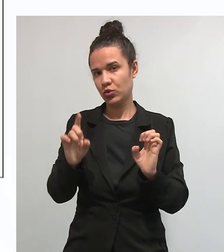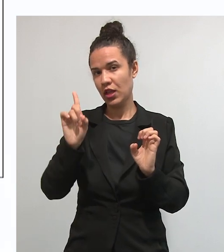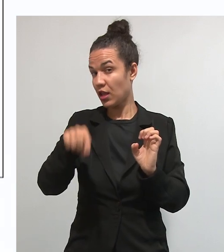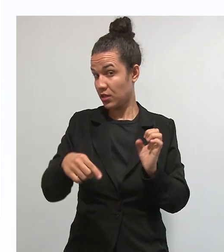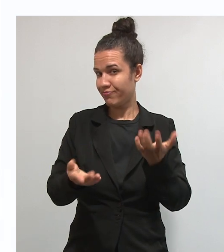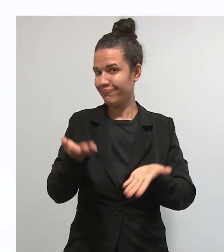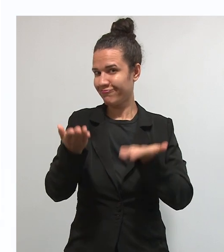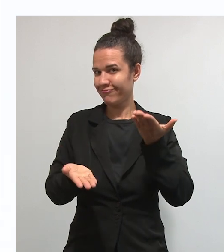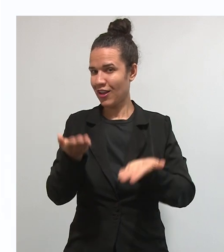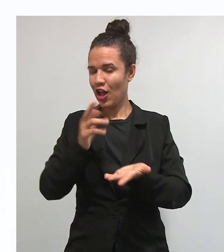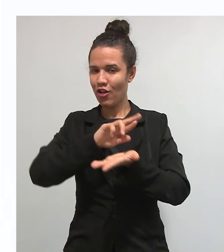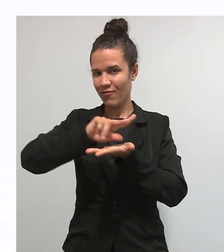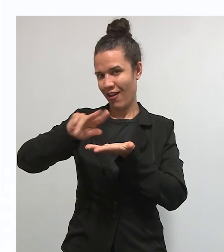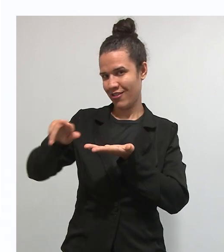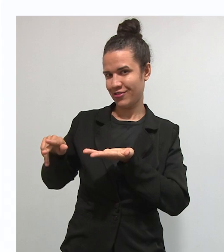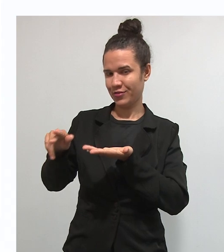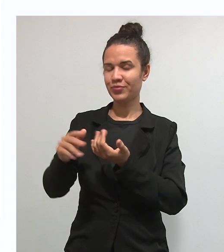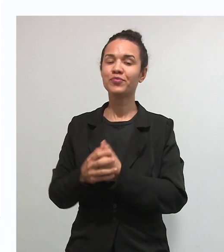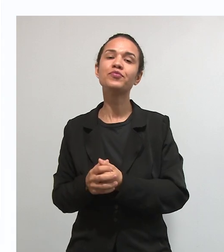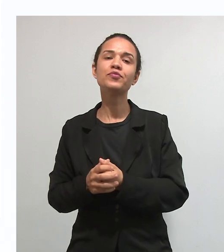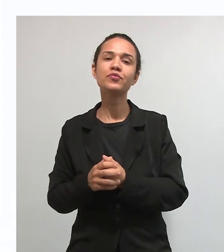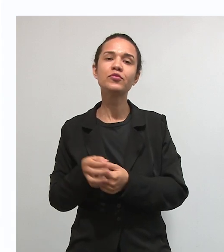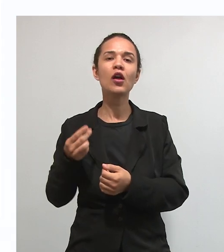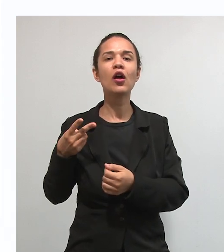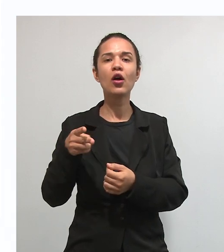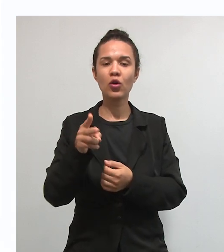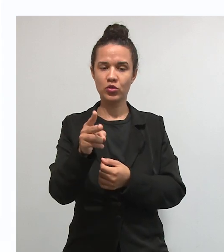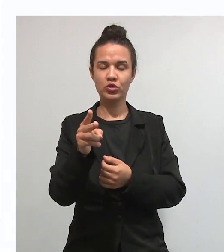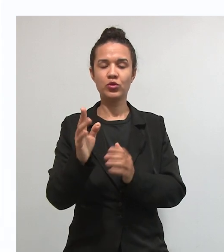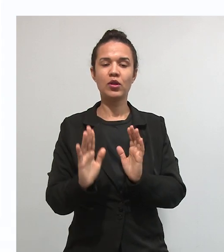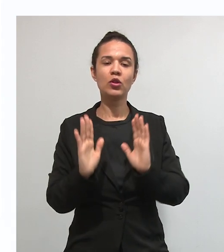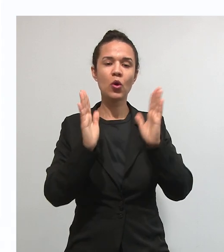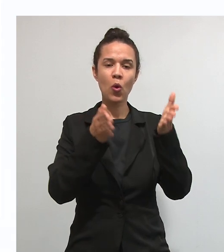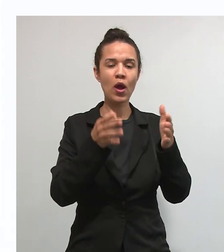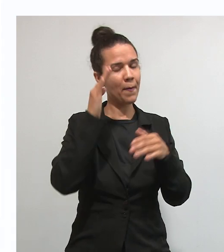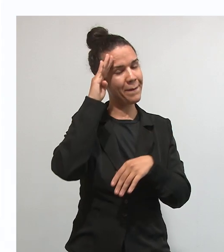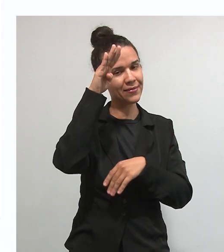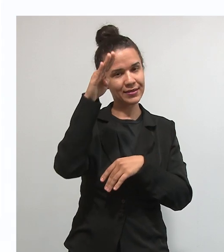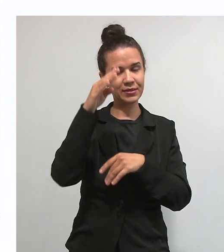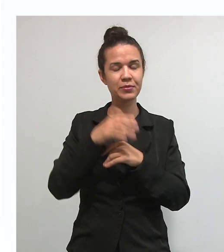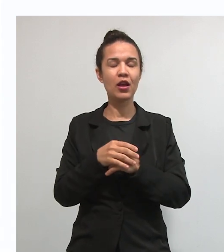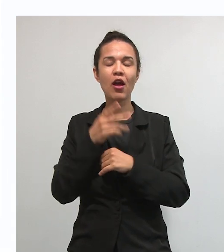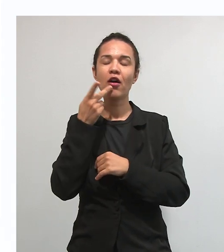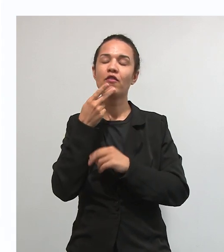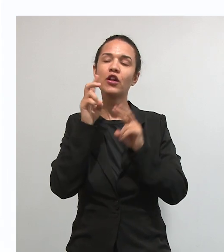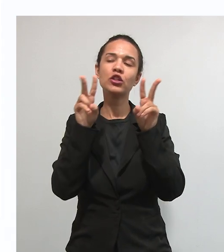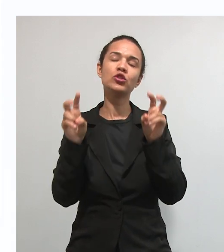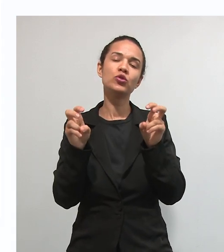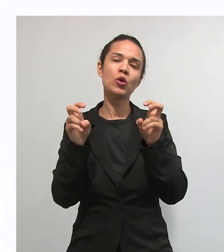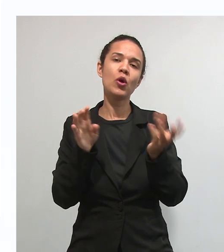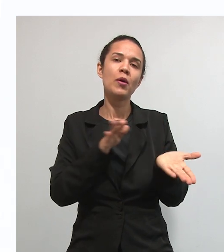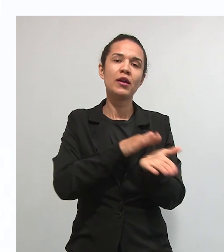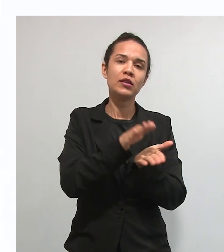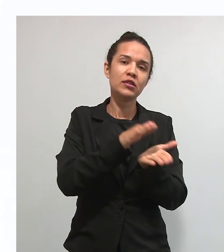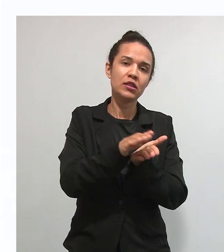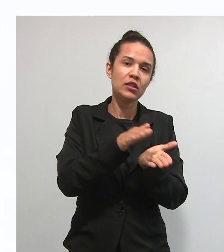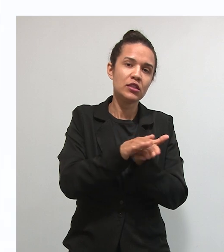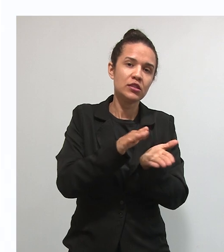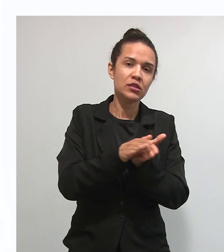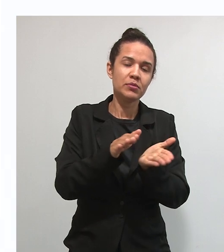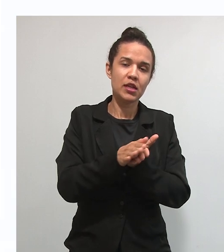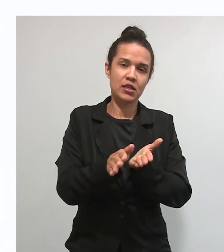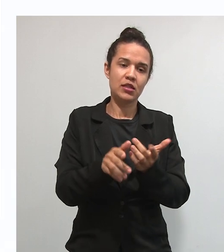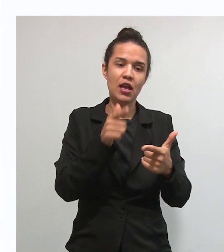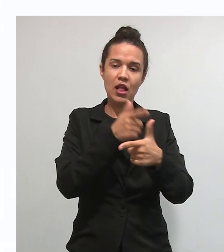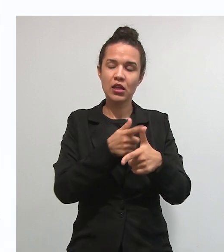tá? Desses balanços. Continuando ainda o quadro principal, só que agora a respeito das despesas, que